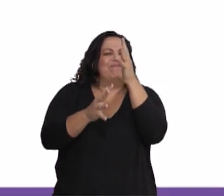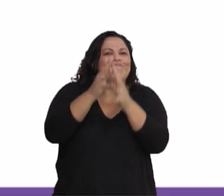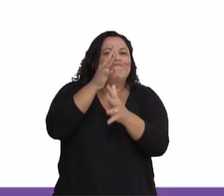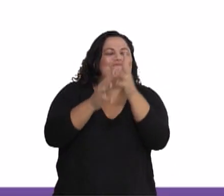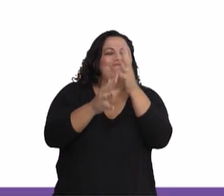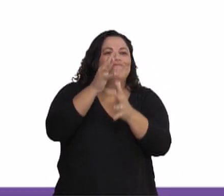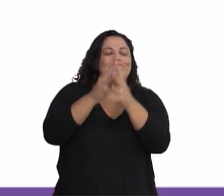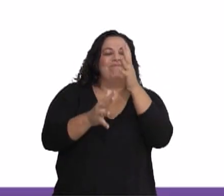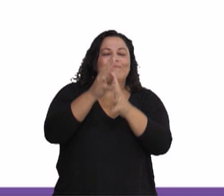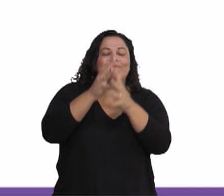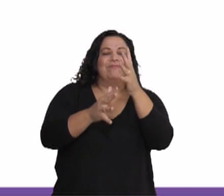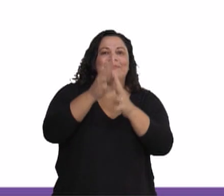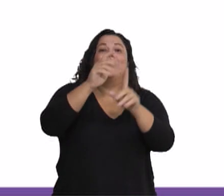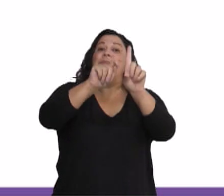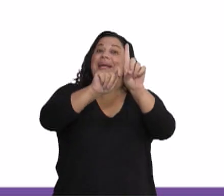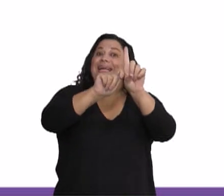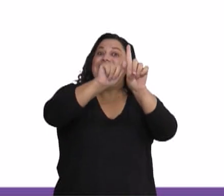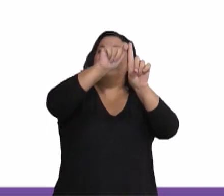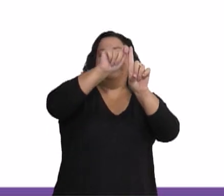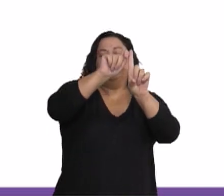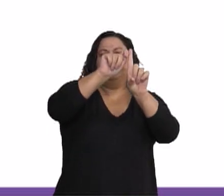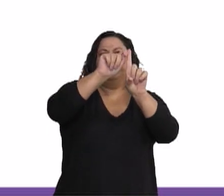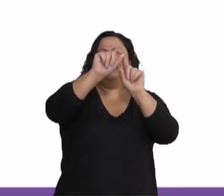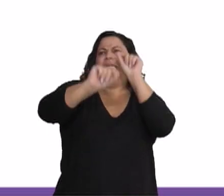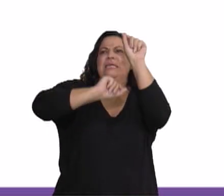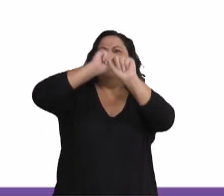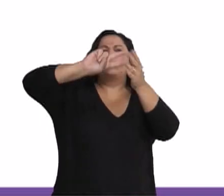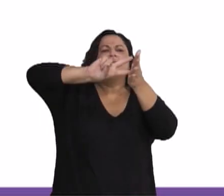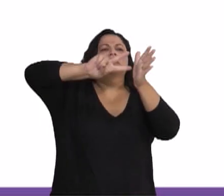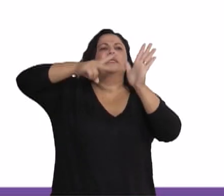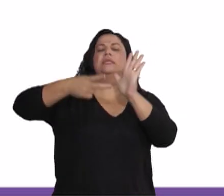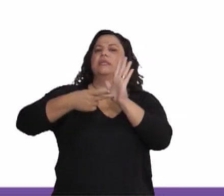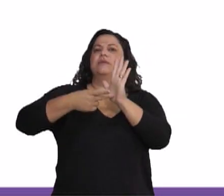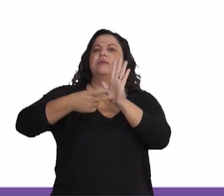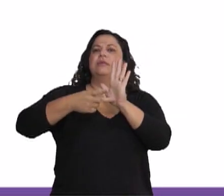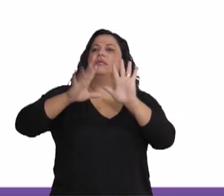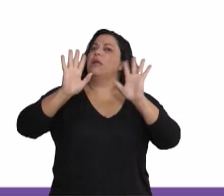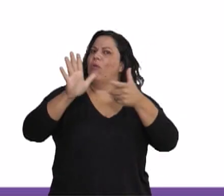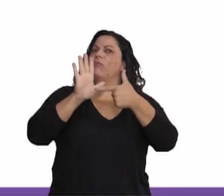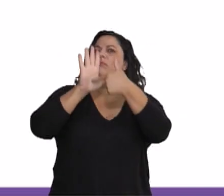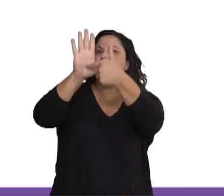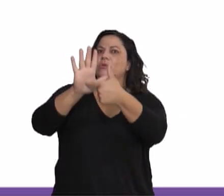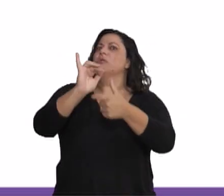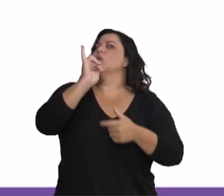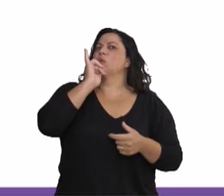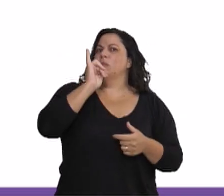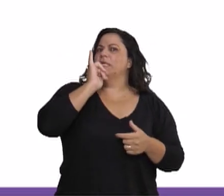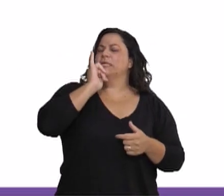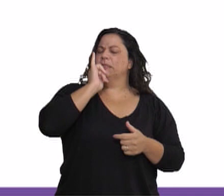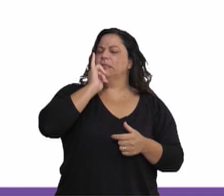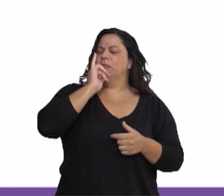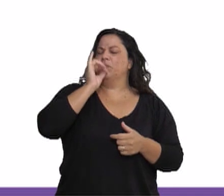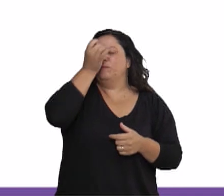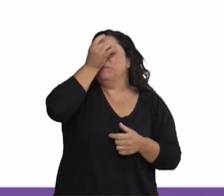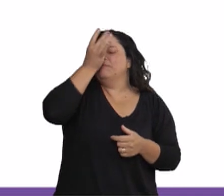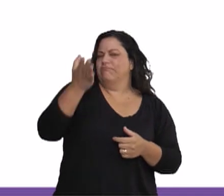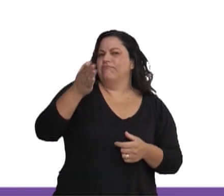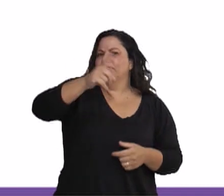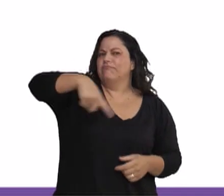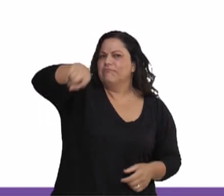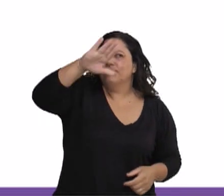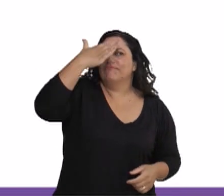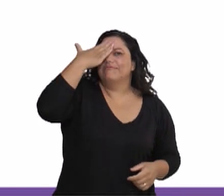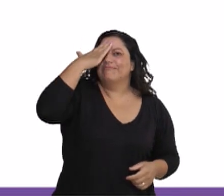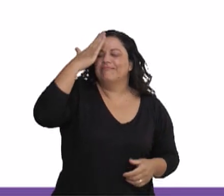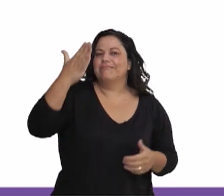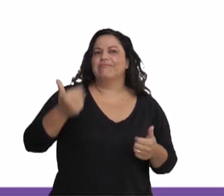resistência térmica, mas o que isso quer dizer? Vamos trabalhar com exemplos que fica mais prático para estar observando isso. Bom, o primeiro